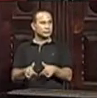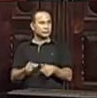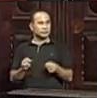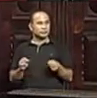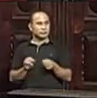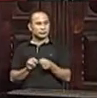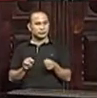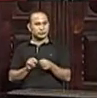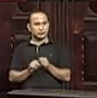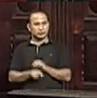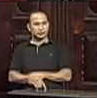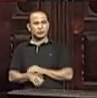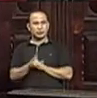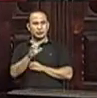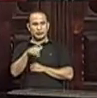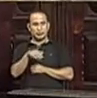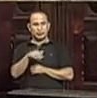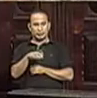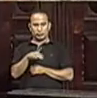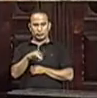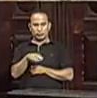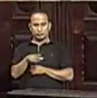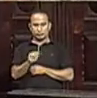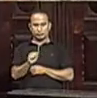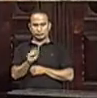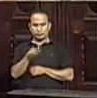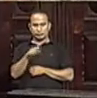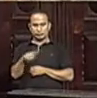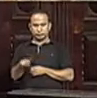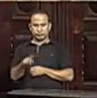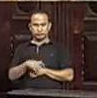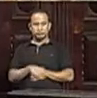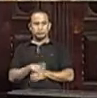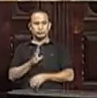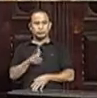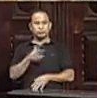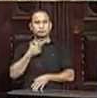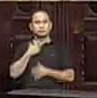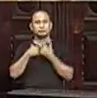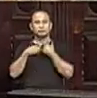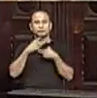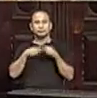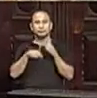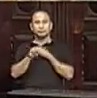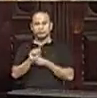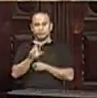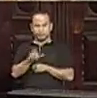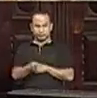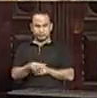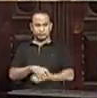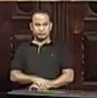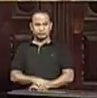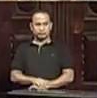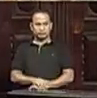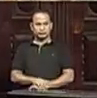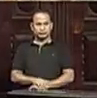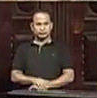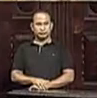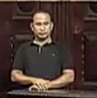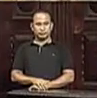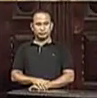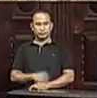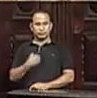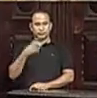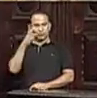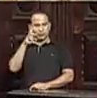pela ministra Carmen Lúcia, que suspendeu aquele que nós desejávamos tanto, que era a questão do aumento do IPTU, e